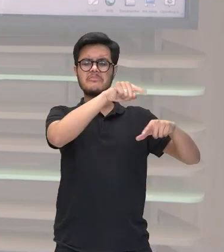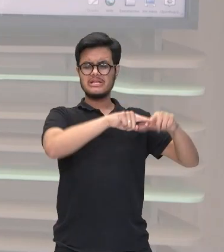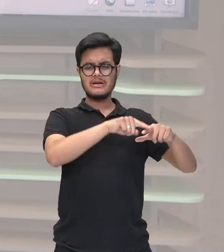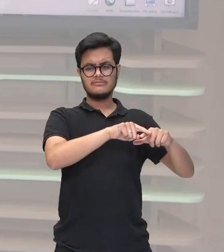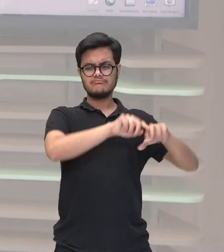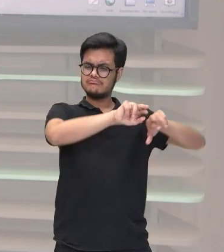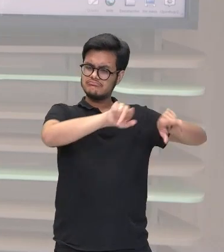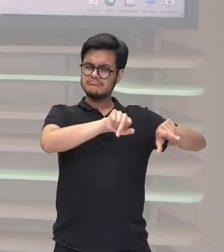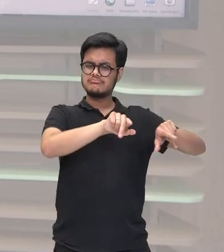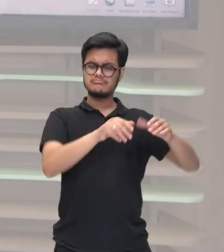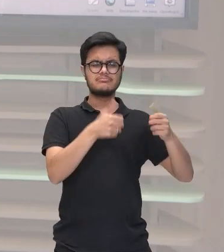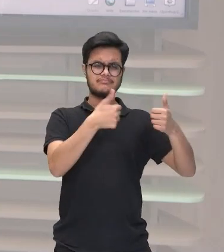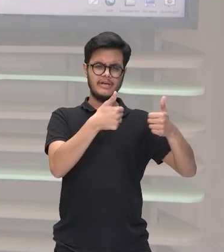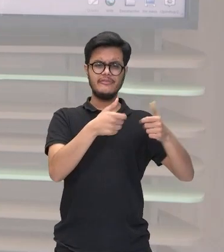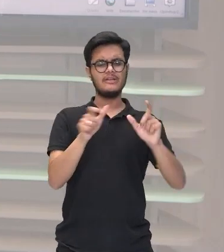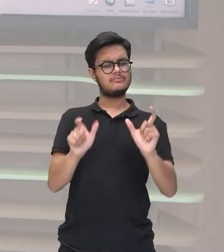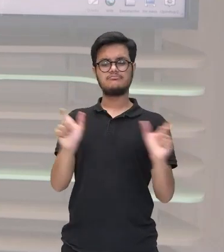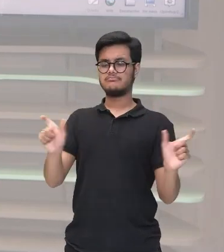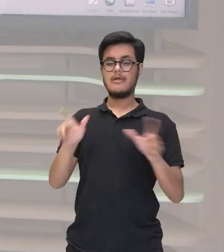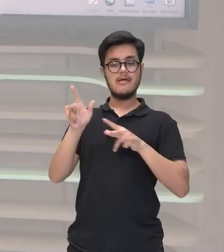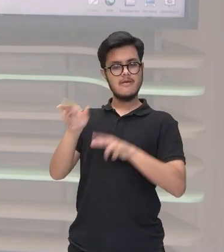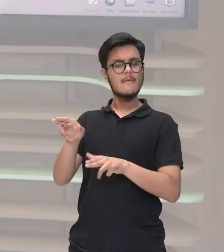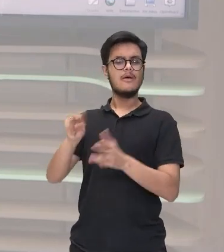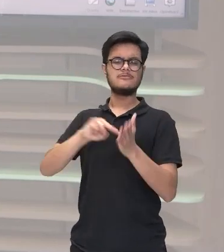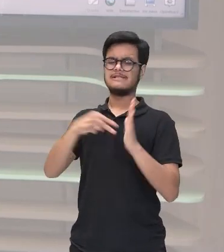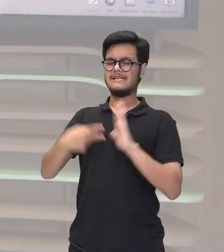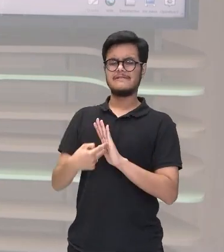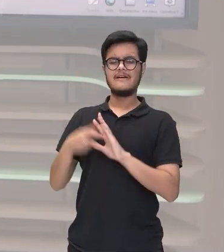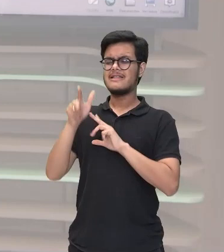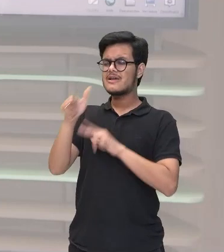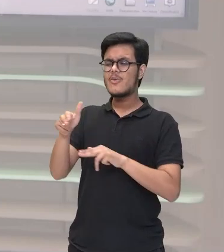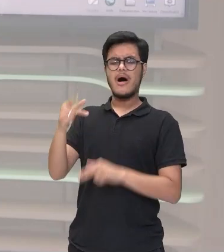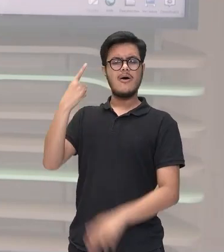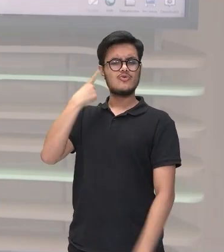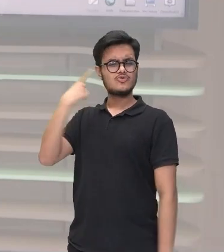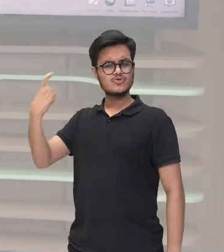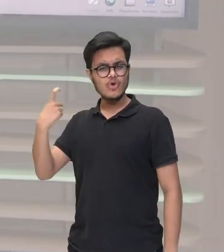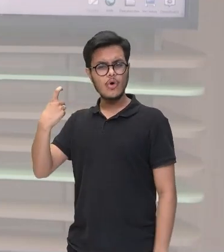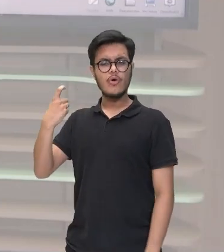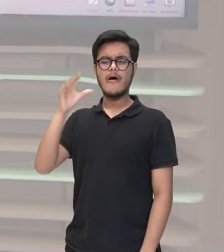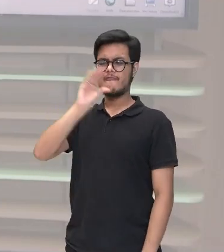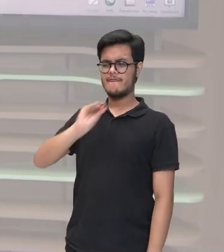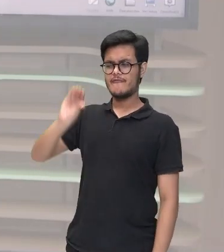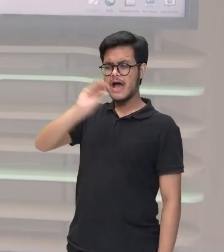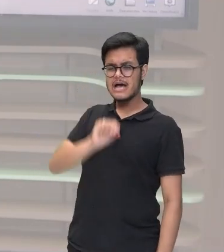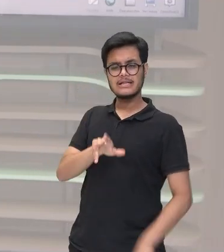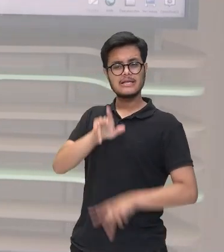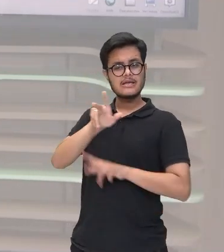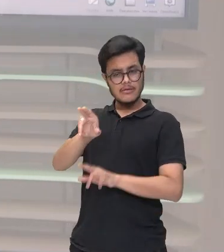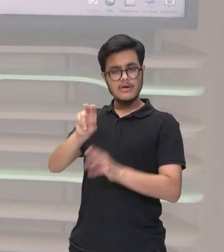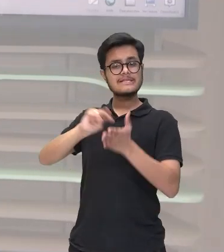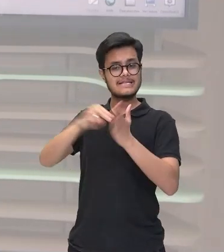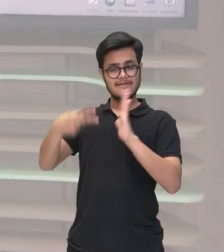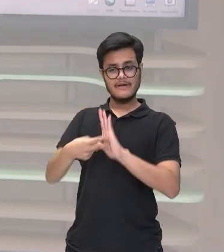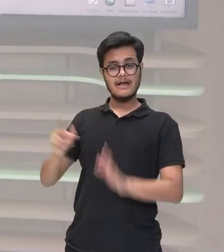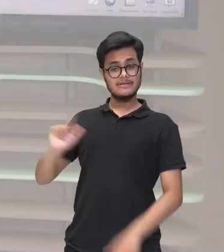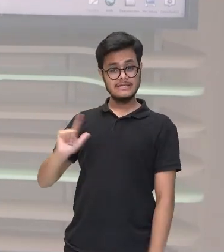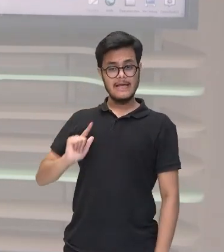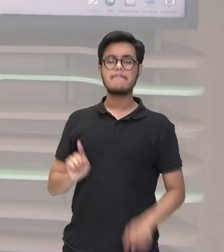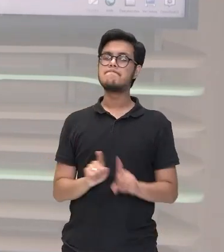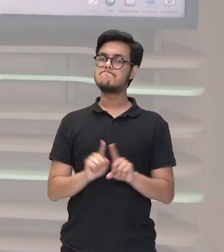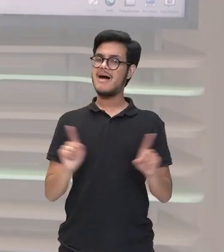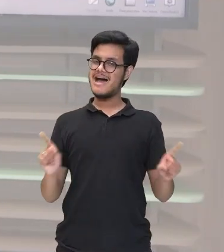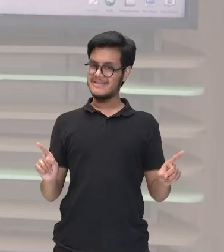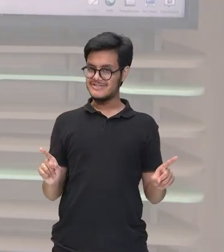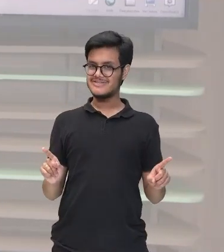Notaram? Separado, eles vão manter o som, amor, perfeito, e vão manter os seus sentidos. Agora, eu vou